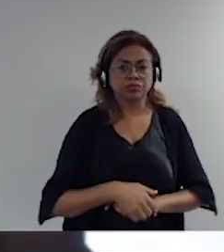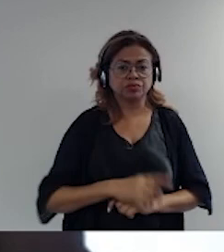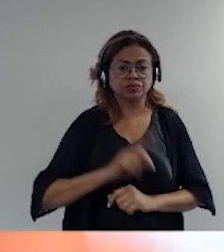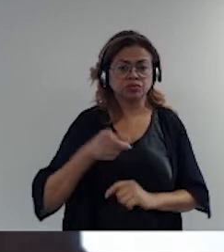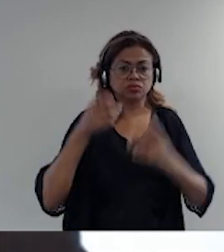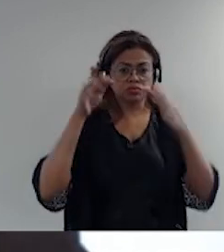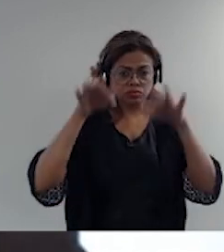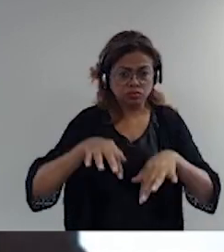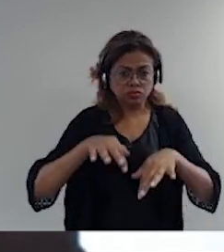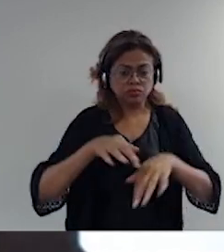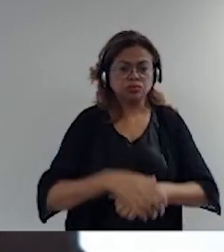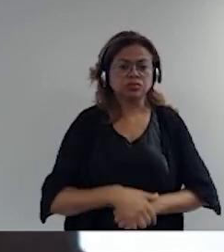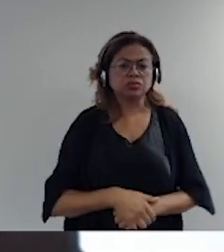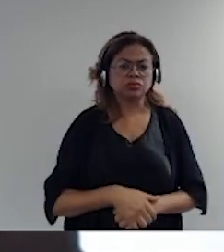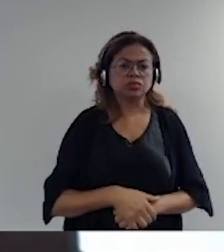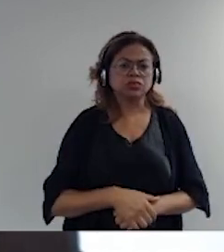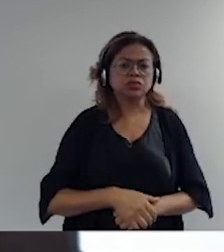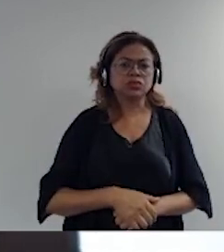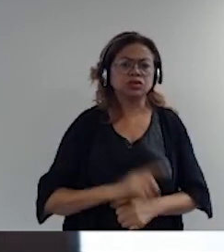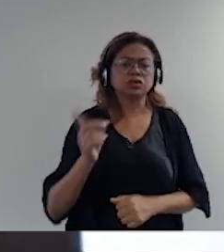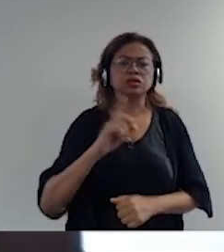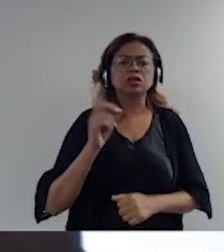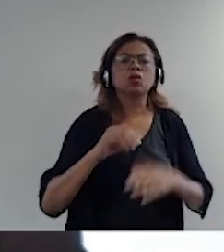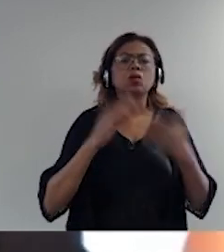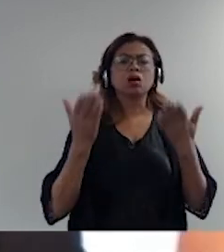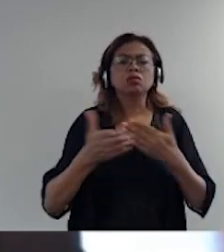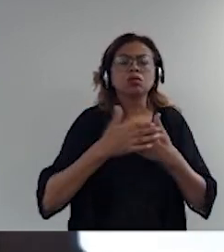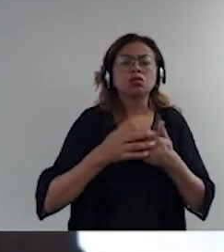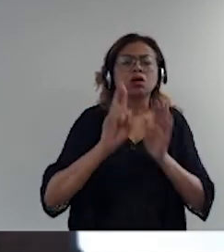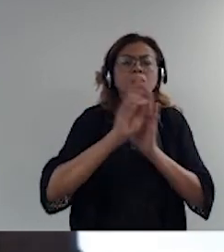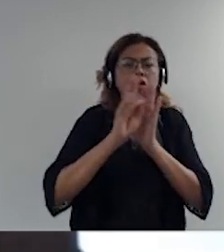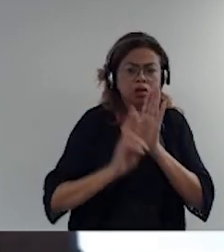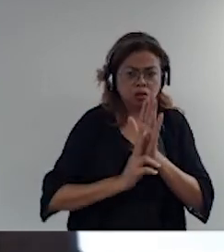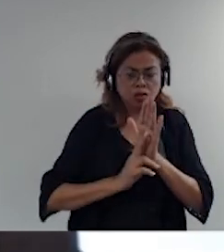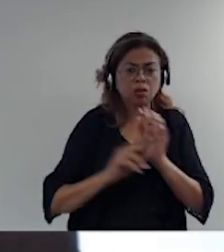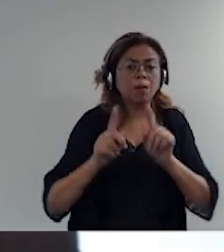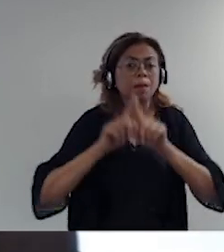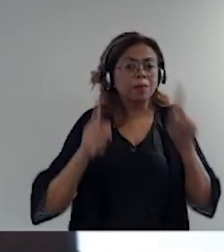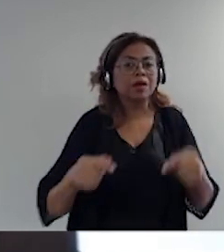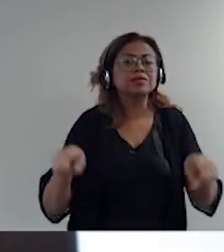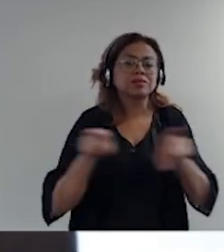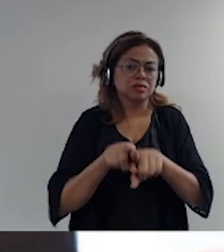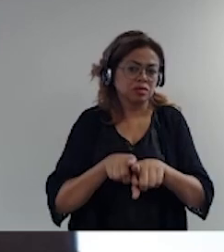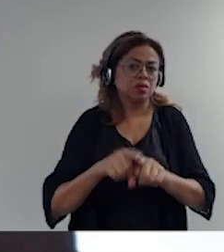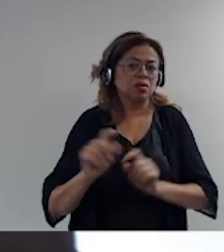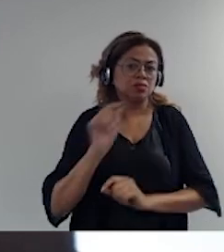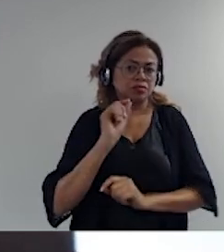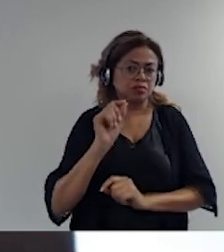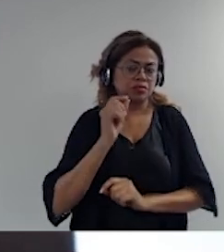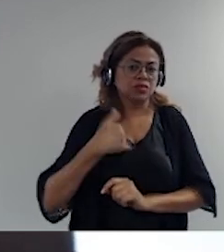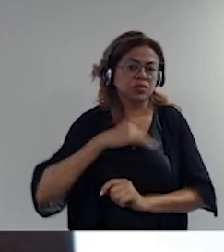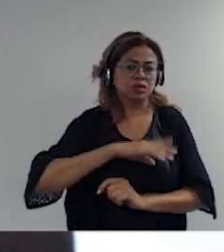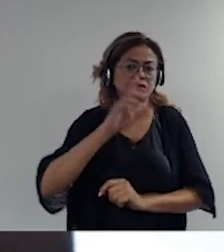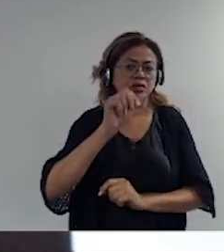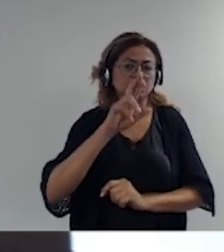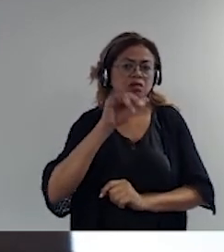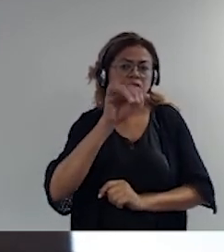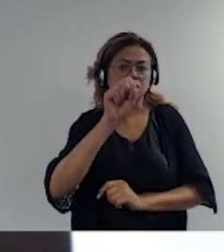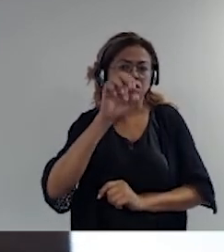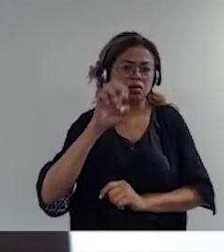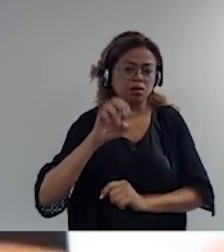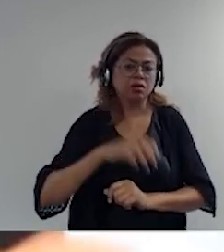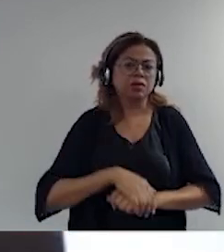que não é propriamente regulatório, mas eu acho que também essa crise ela serviu